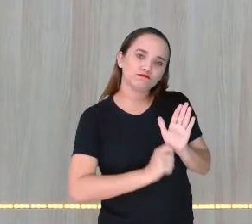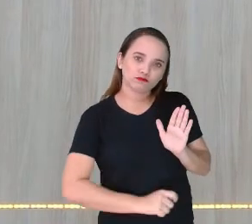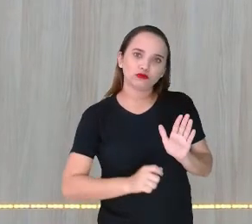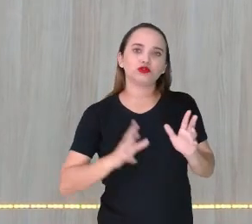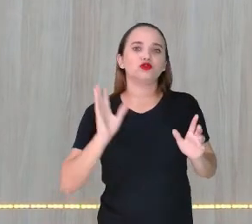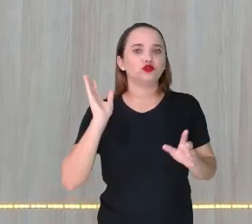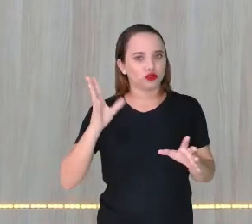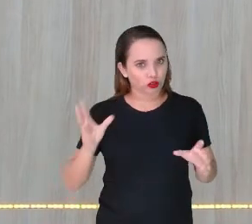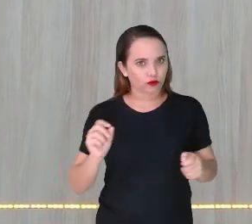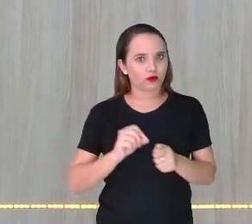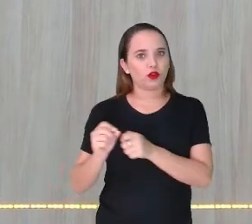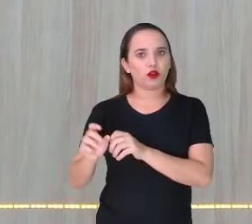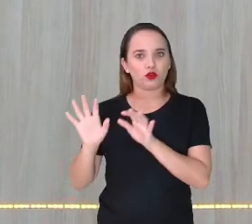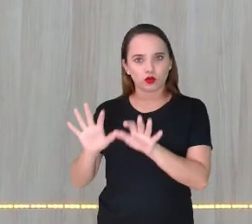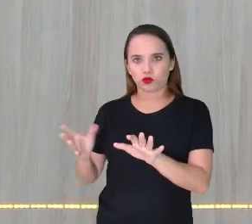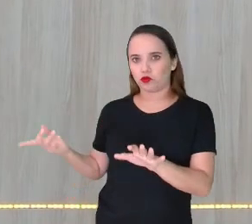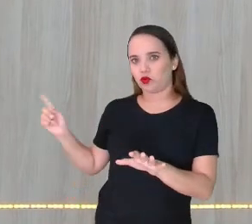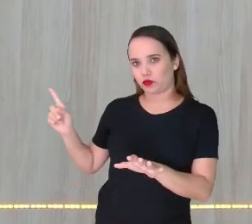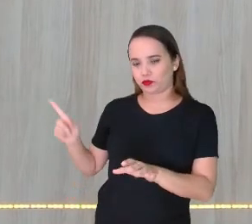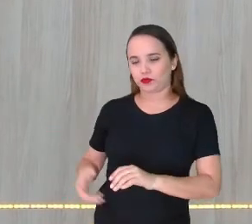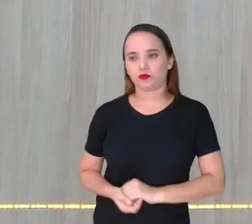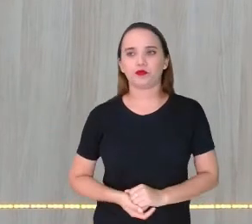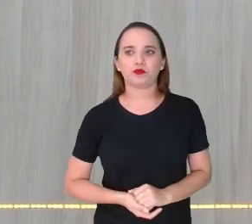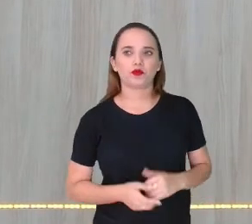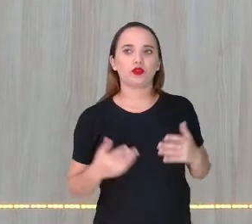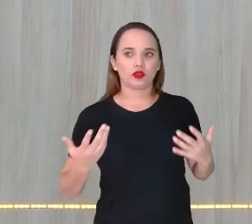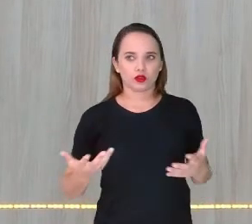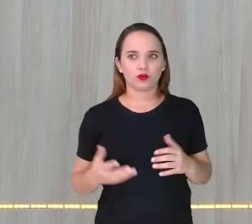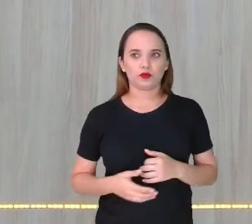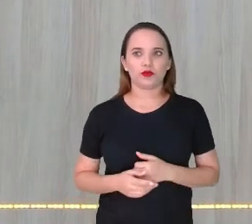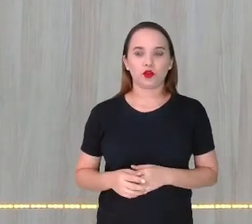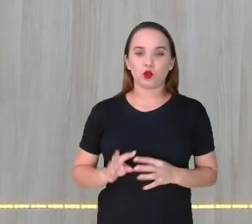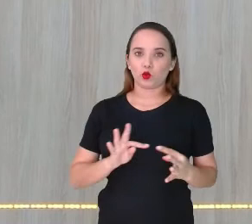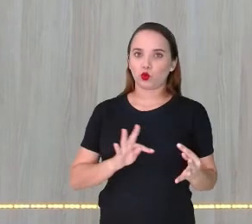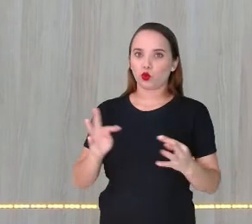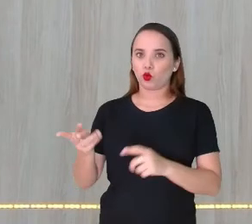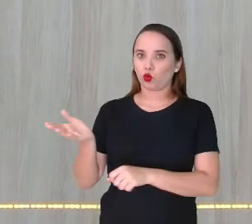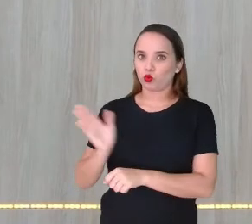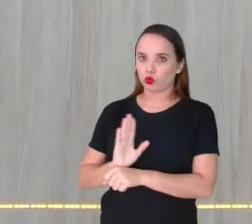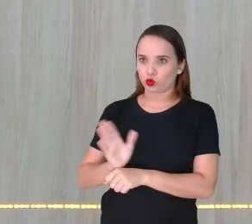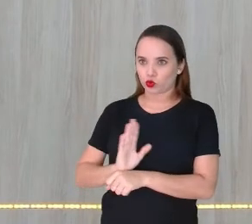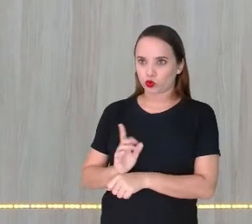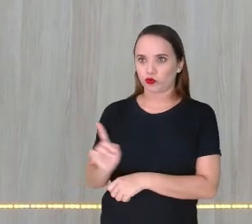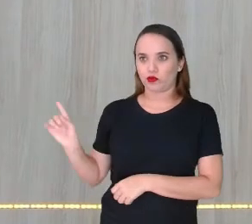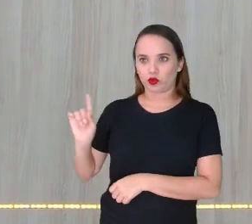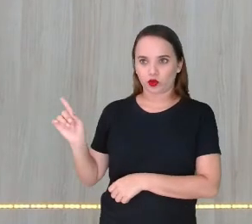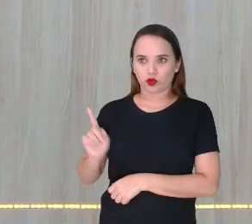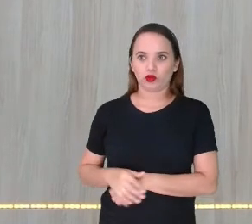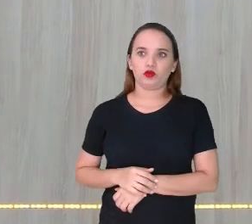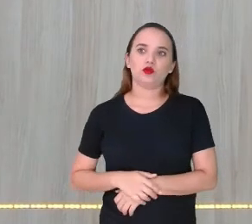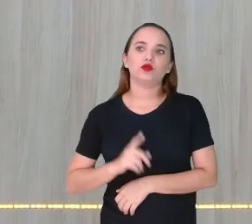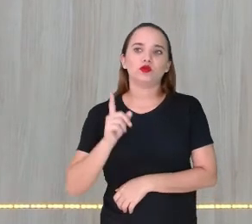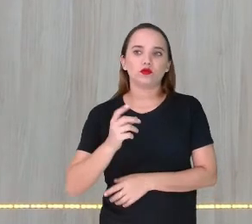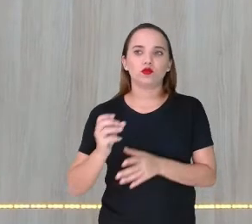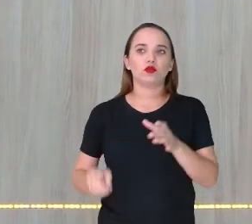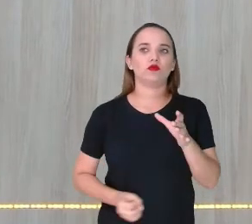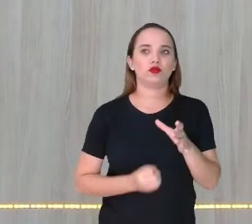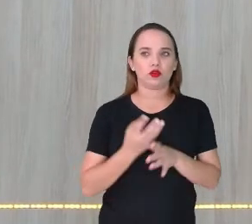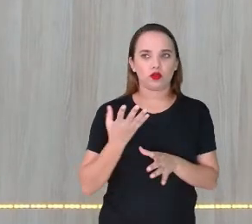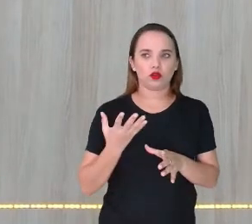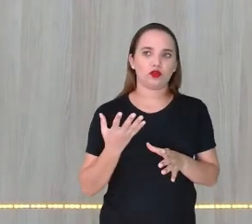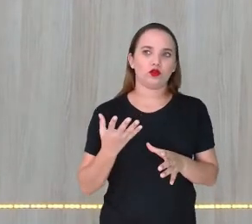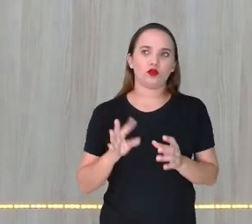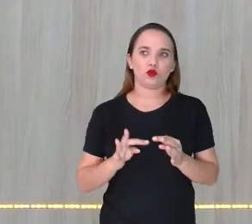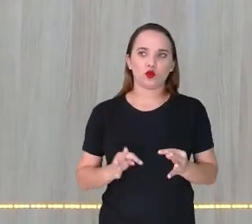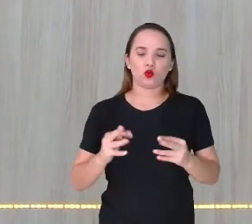agregado tanto no que a gente tem hoje, né? Esses vídeos que vocês viram aí também, né, foram produzidos,